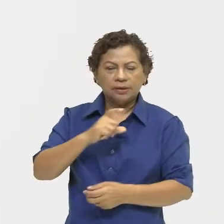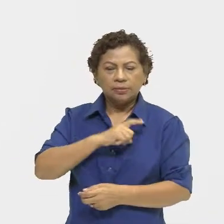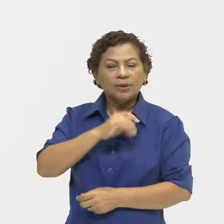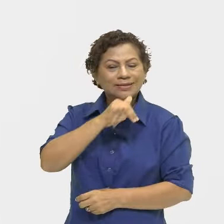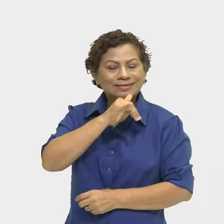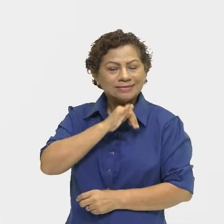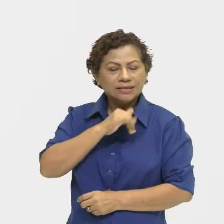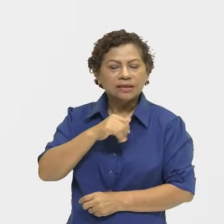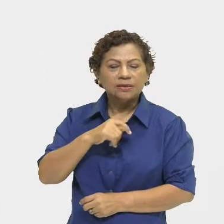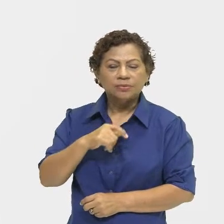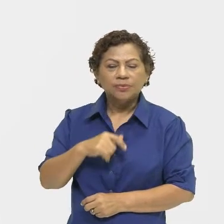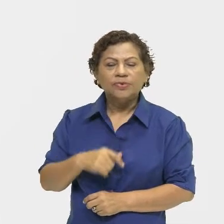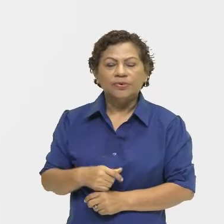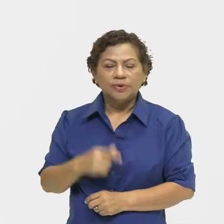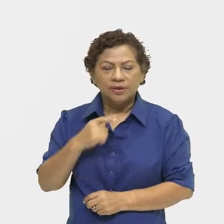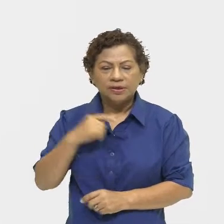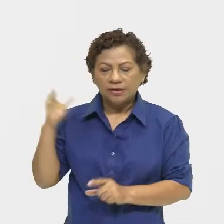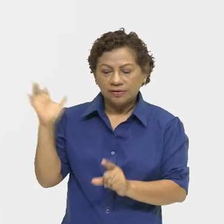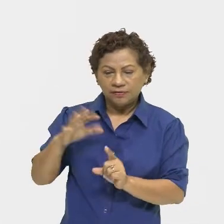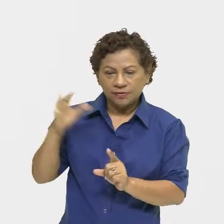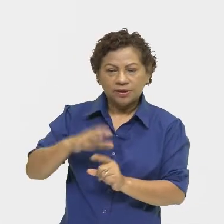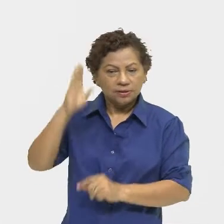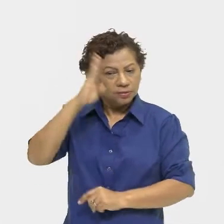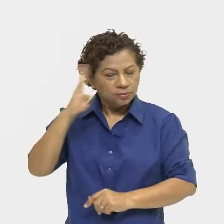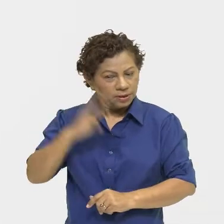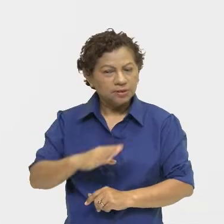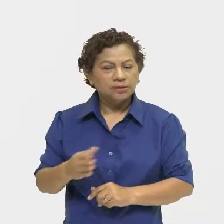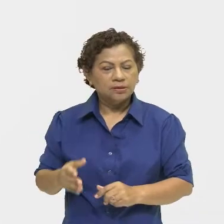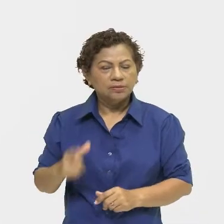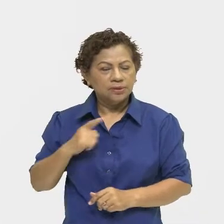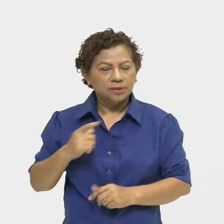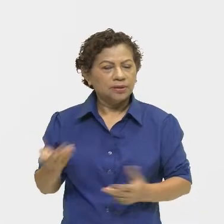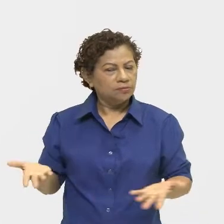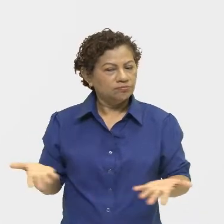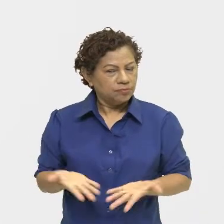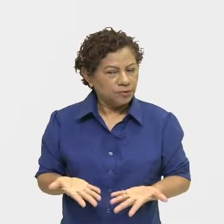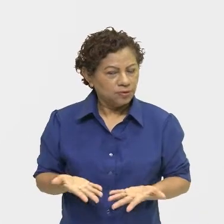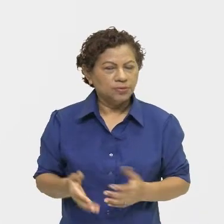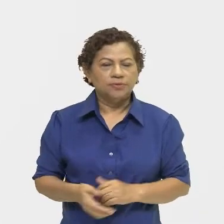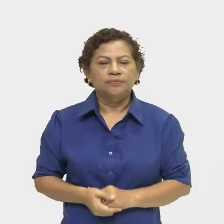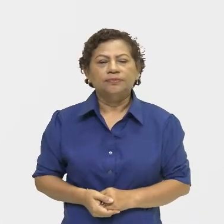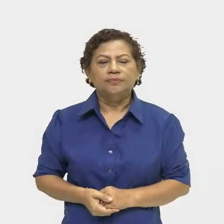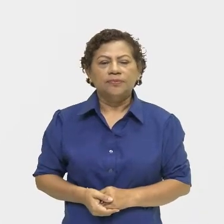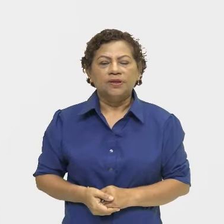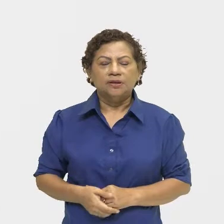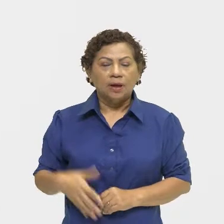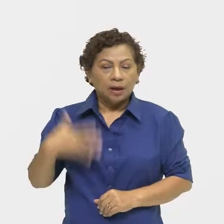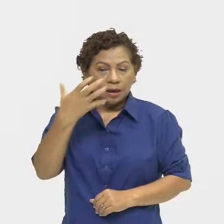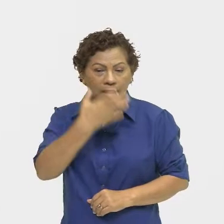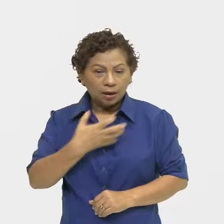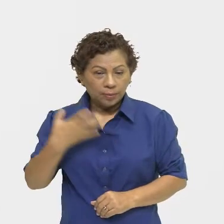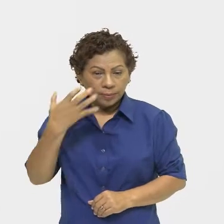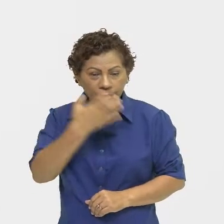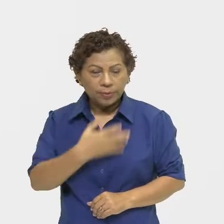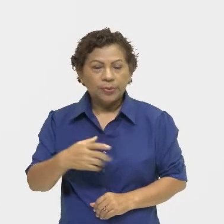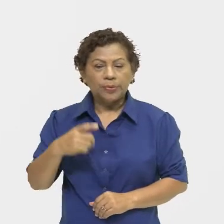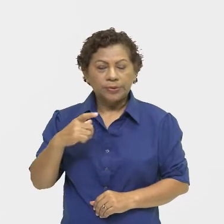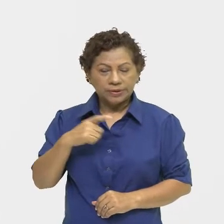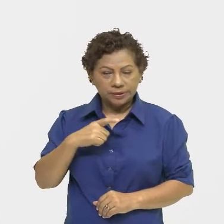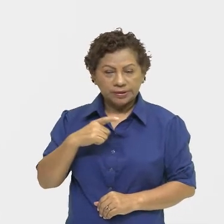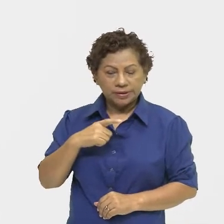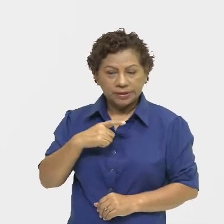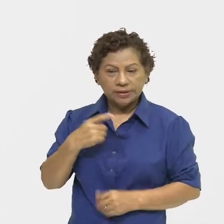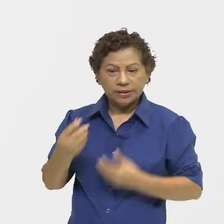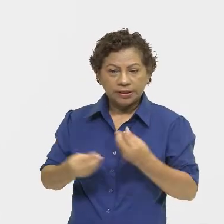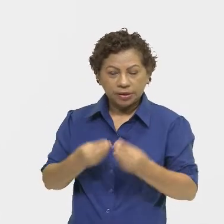música brasileira, que permanecem até os dias atuais. A música popular urbana no Brasil Imperial, ela teve nos escravos que trabalhavam